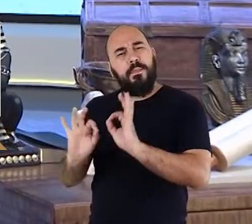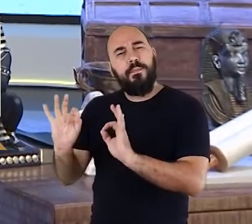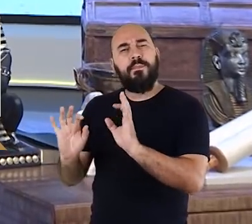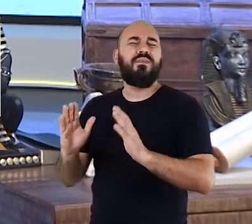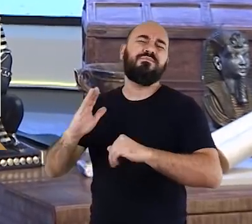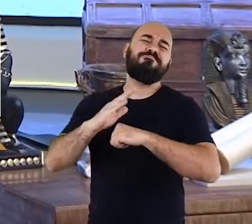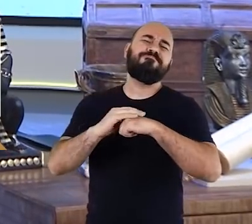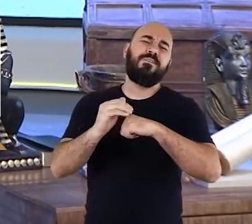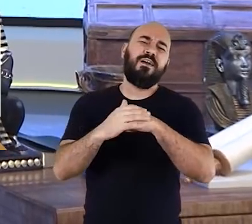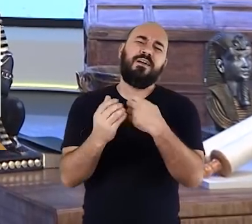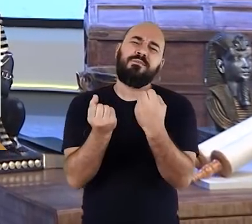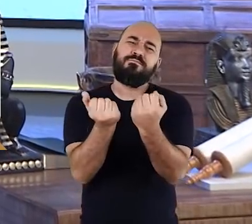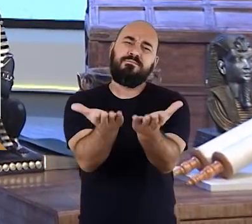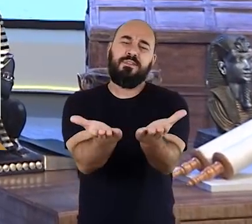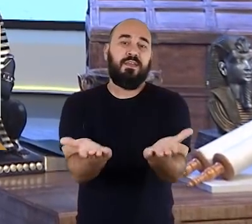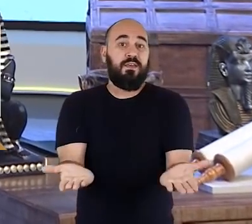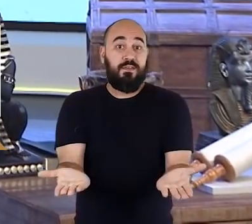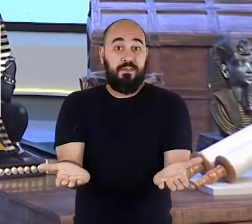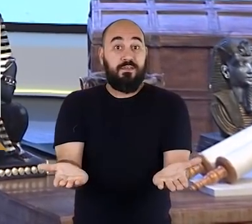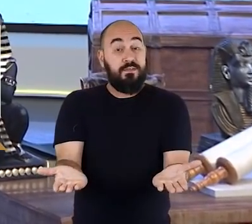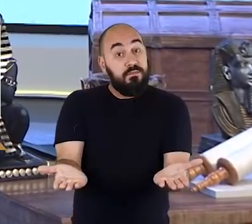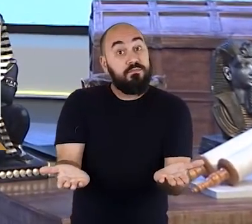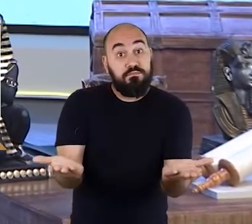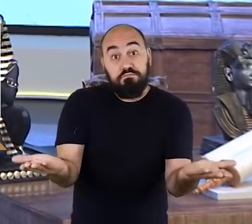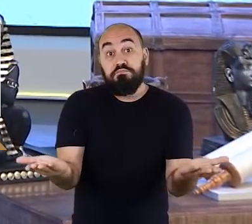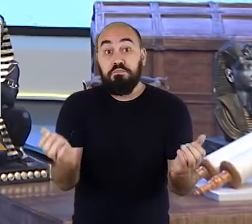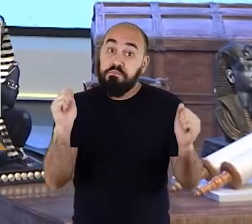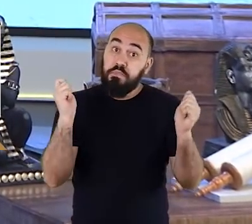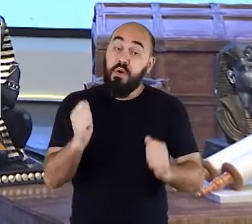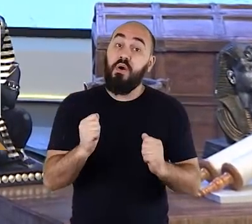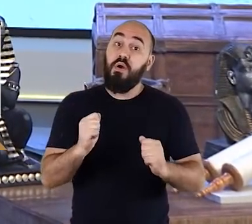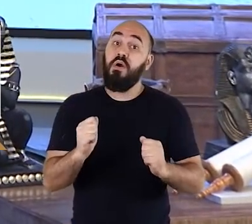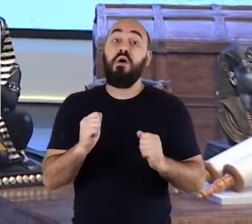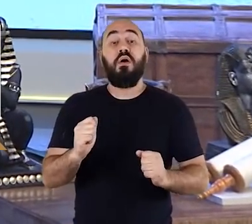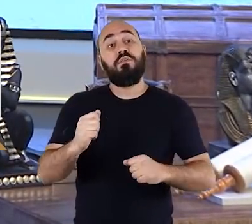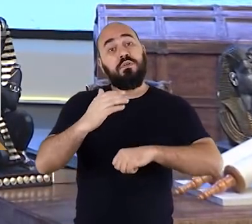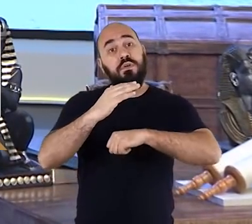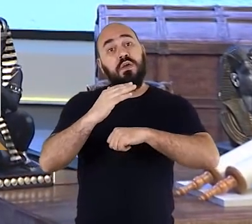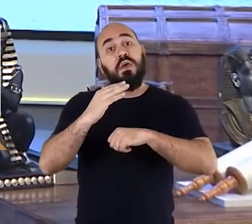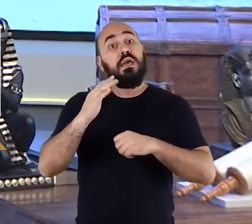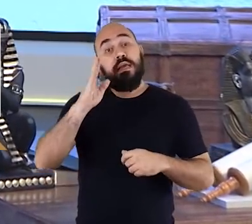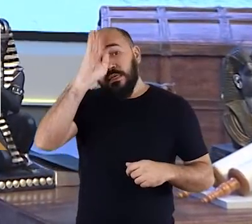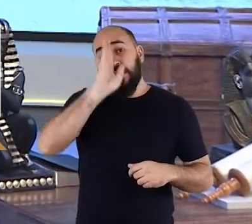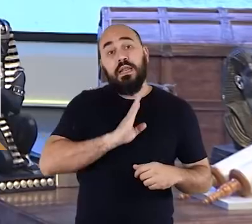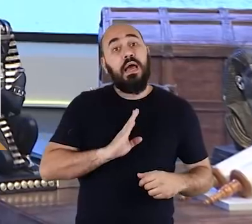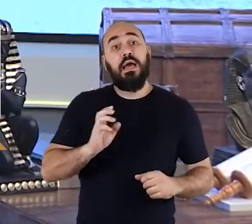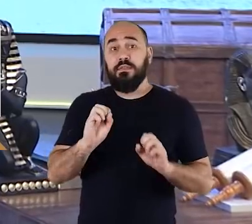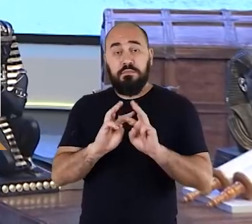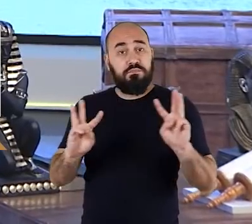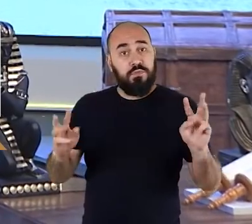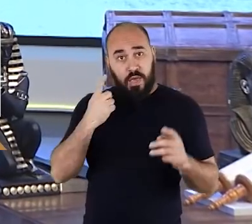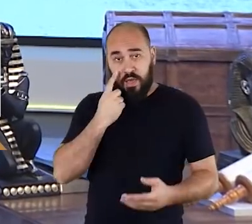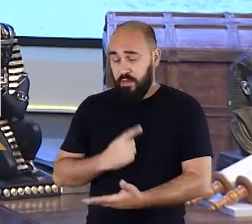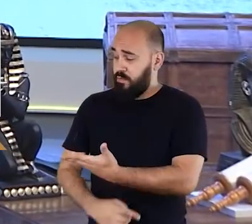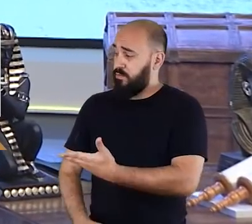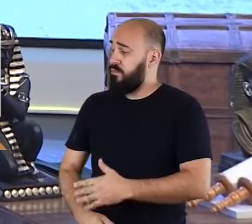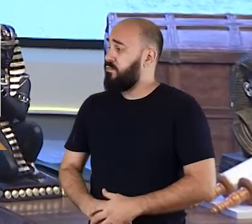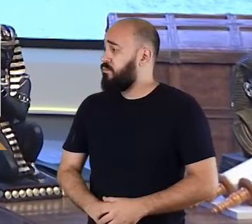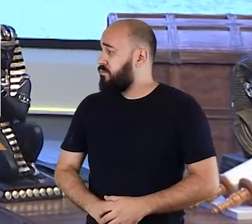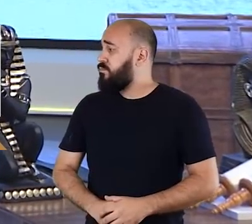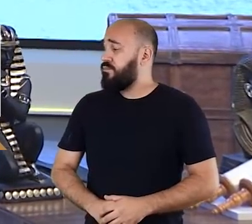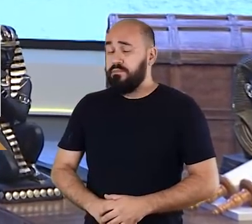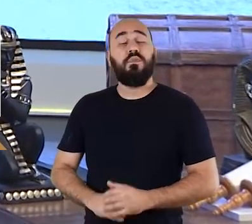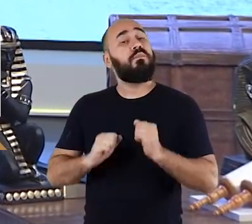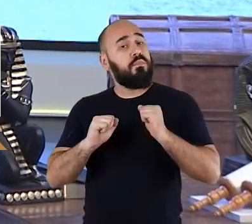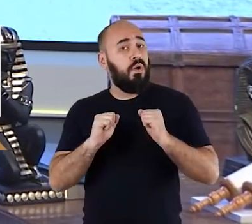adquirir esse curso gratuitamente, que é um curso bíblico, através do biblia.com.br ou, se preferir, você pode ligar para